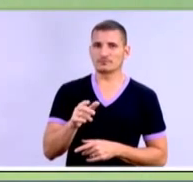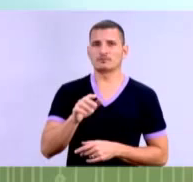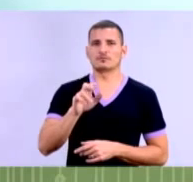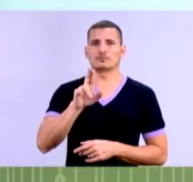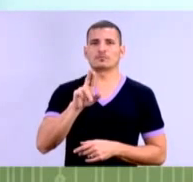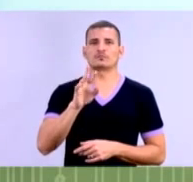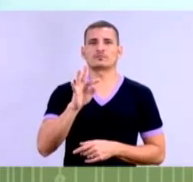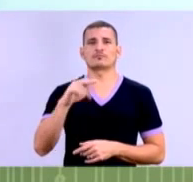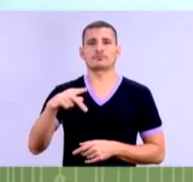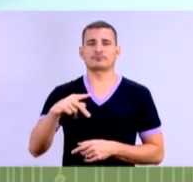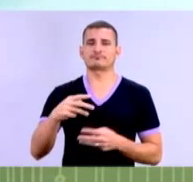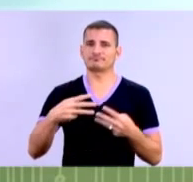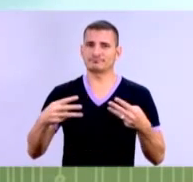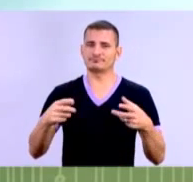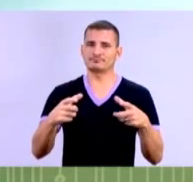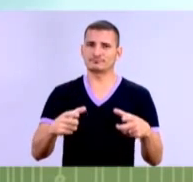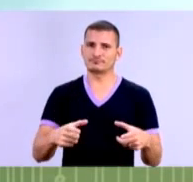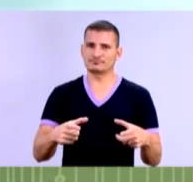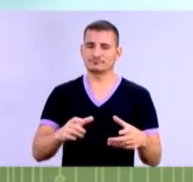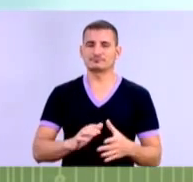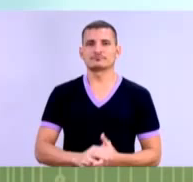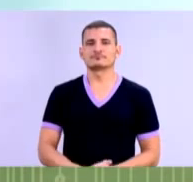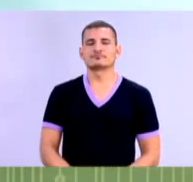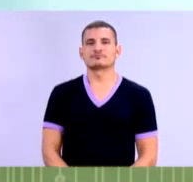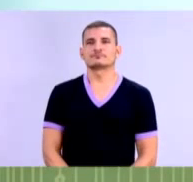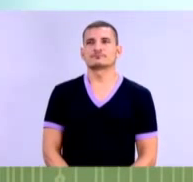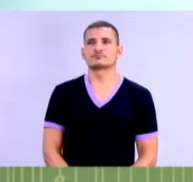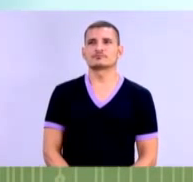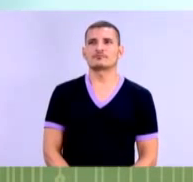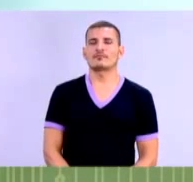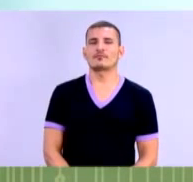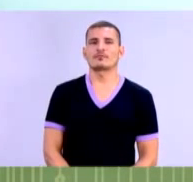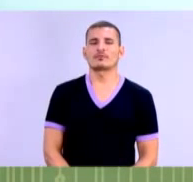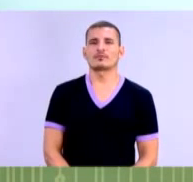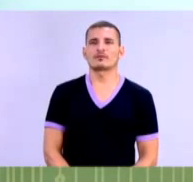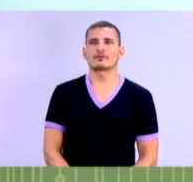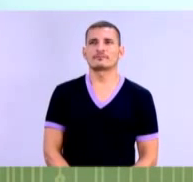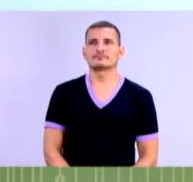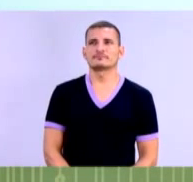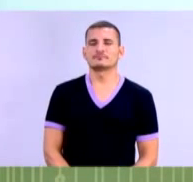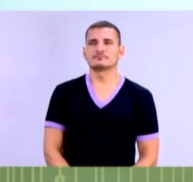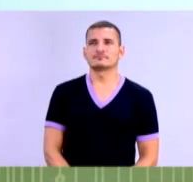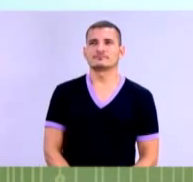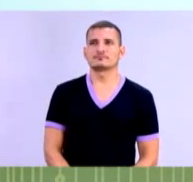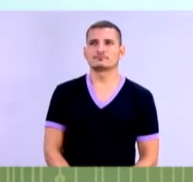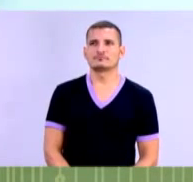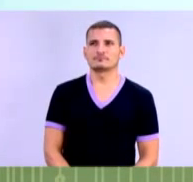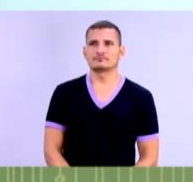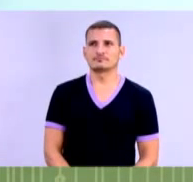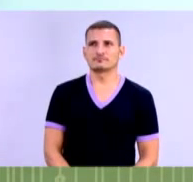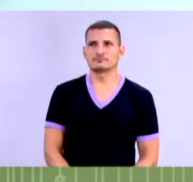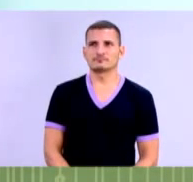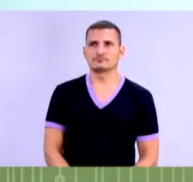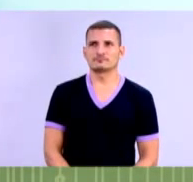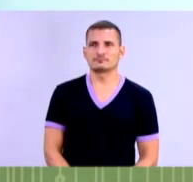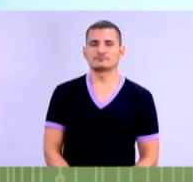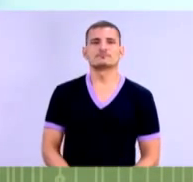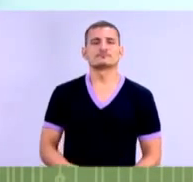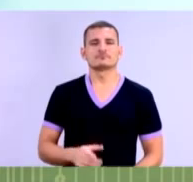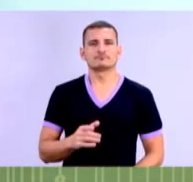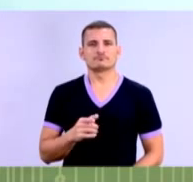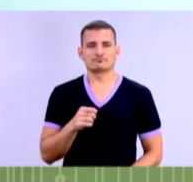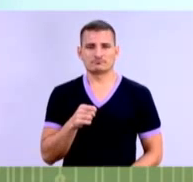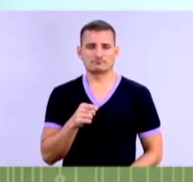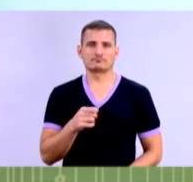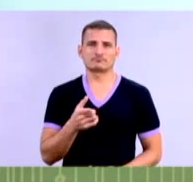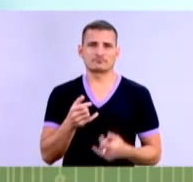UTP, então só por essa última parte aí da assertiva que ela não está toda verdadeira, mas está certo, ele é